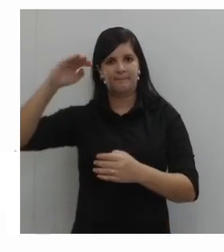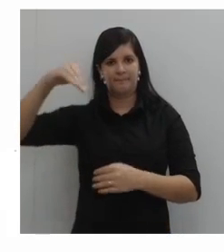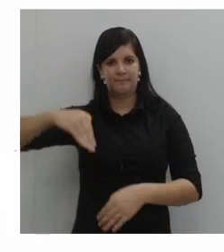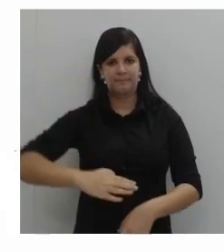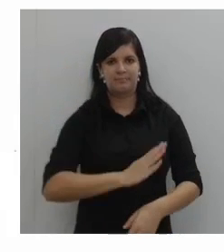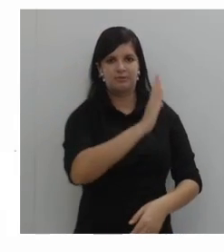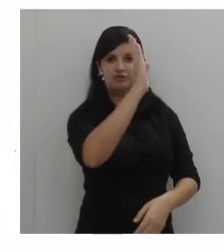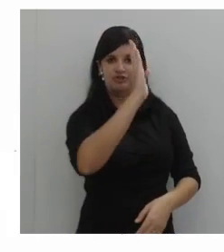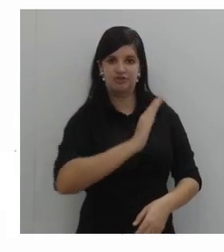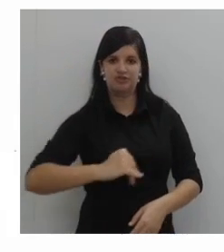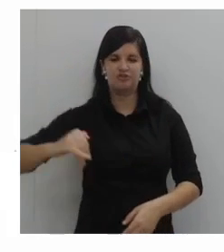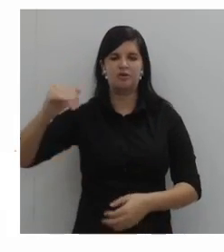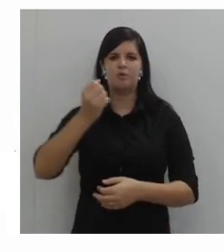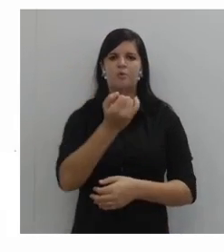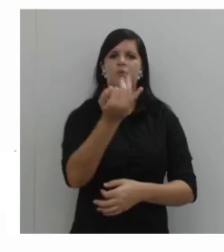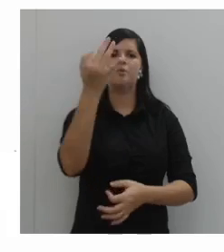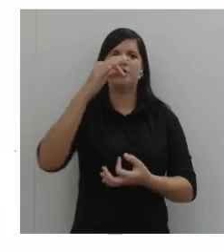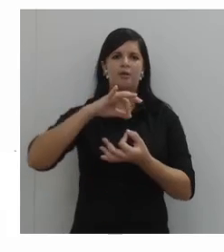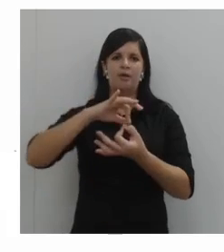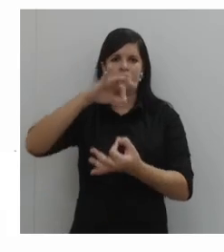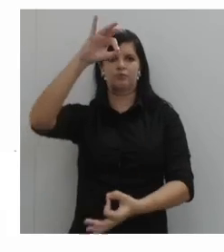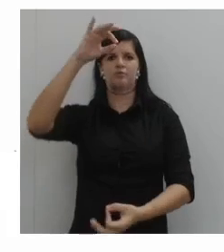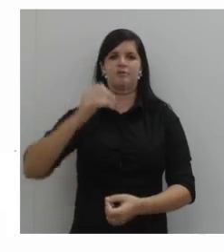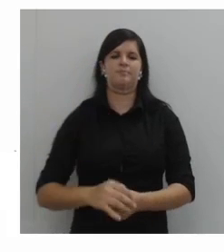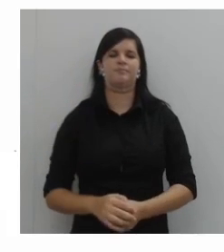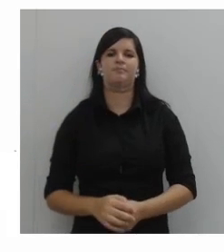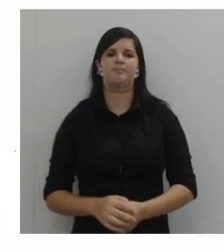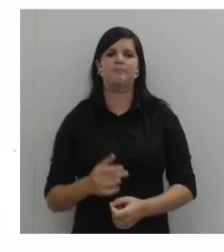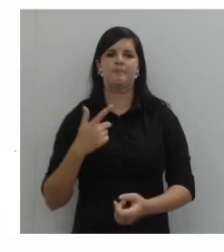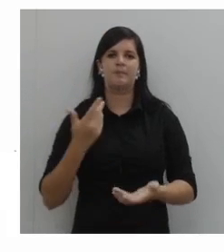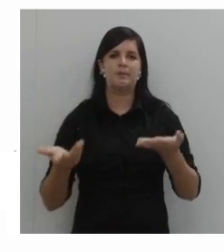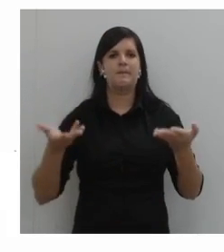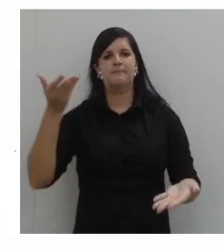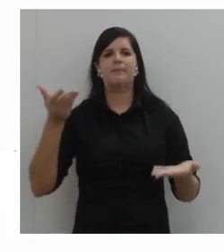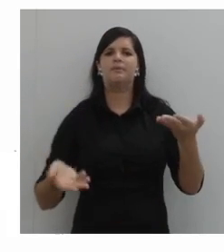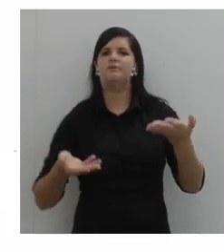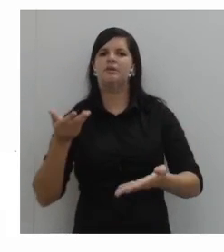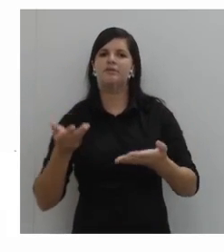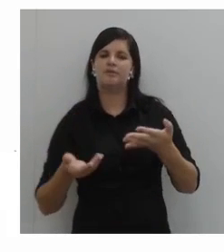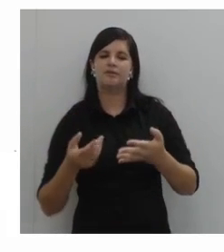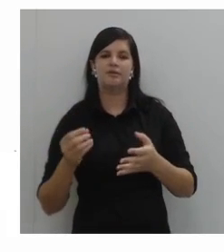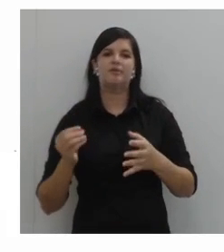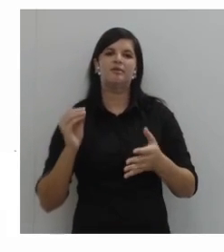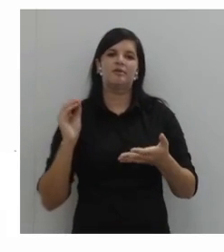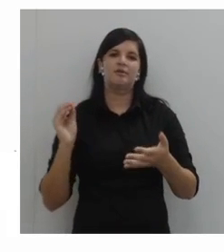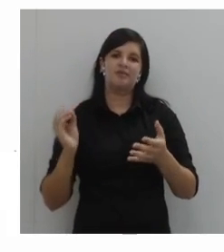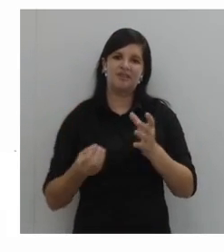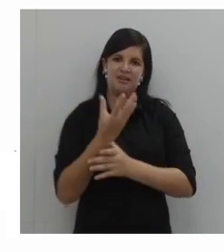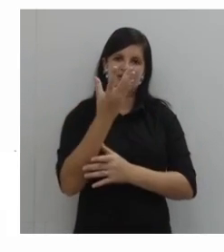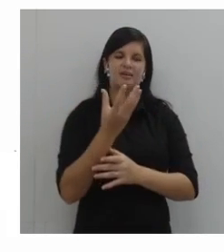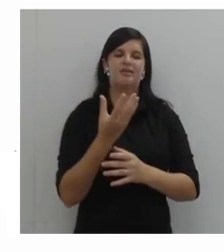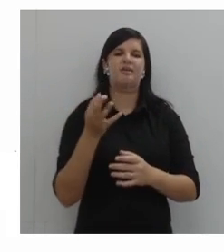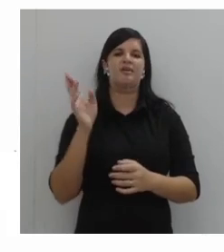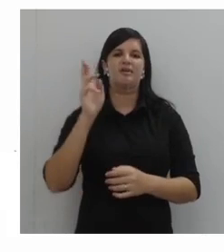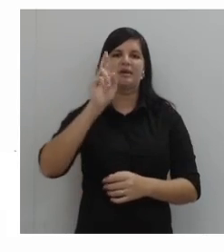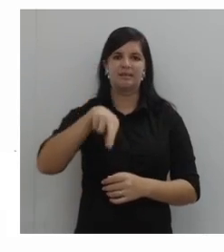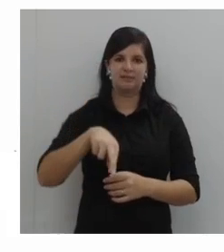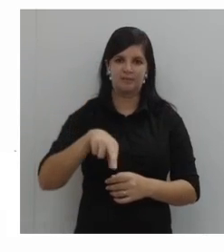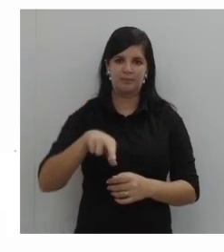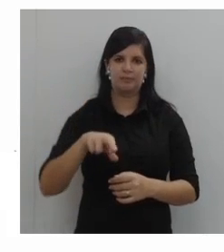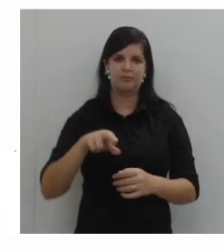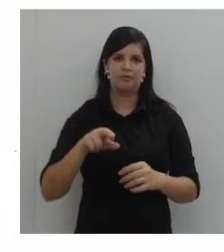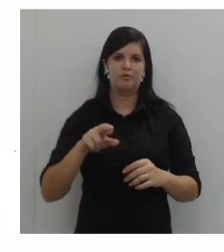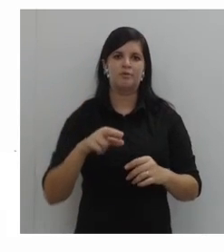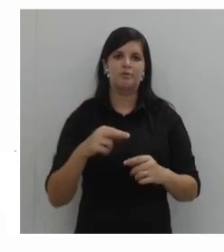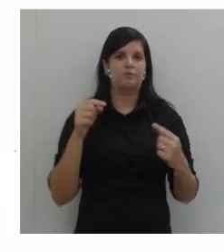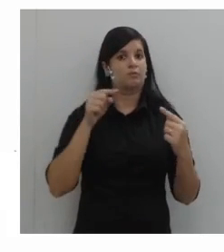de skate? Olha, há uma proporcionalidade aí. Você vai montar um par de razão entre os